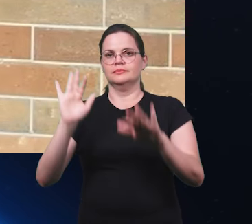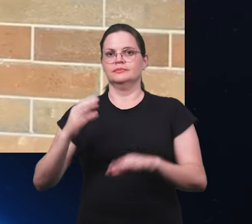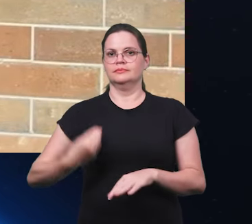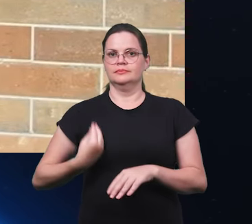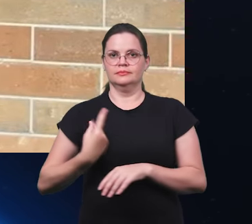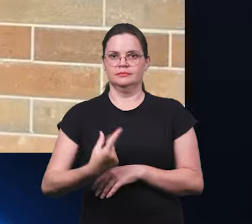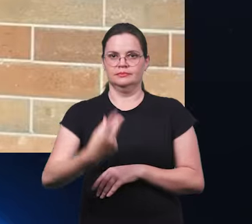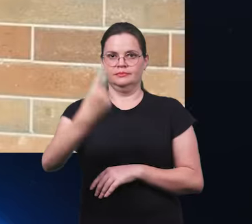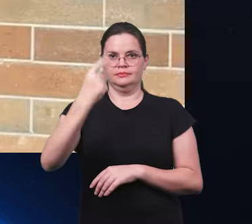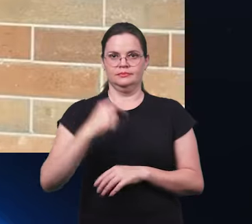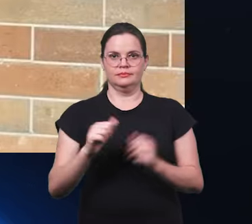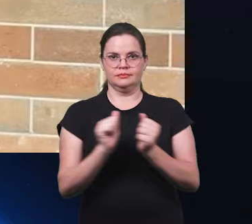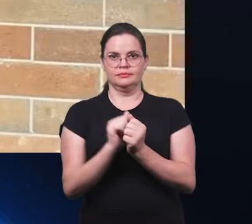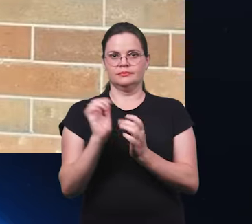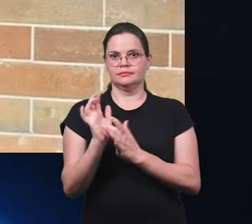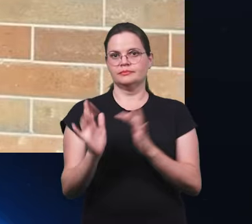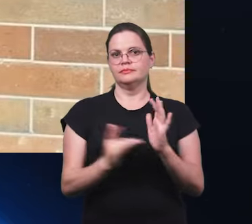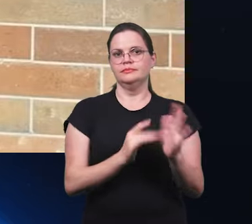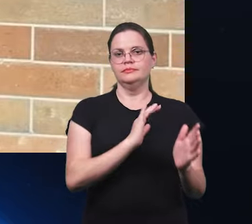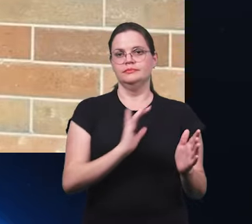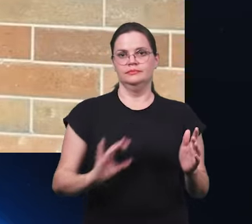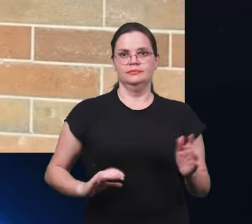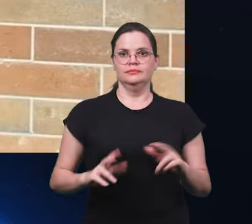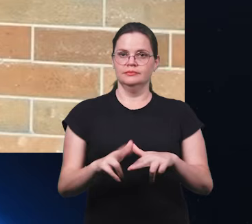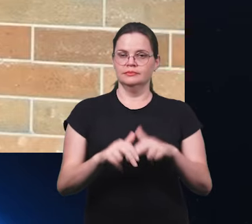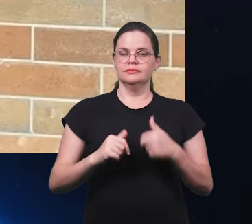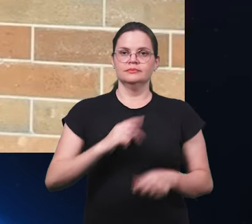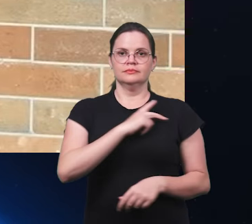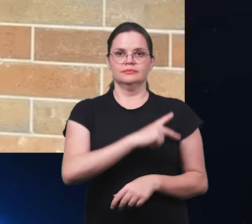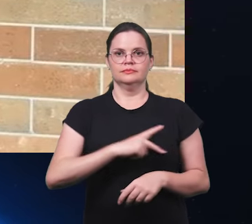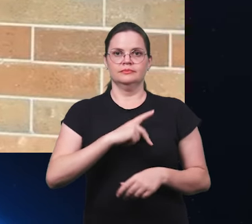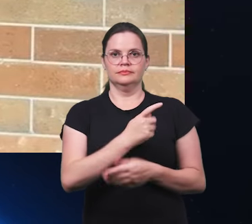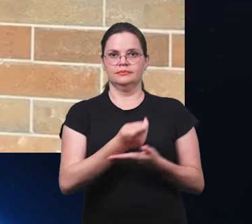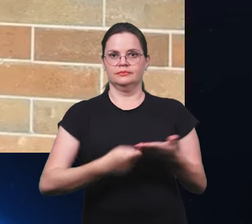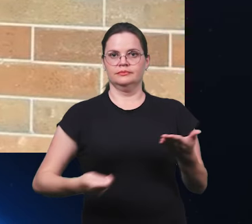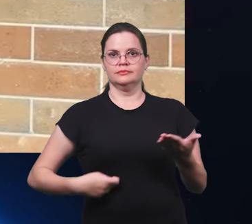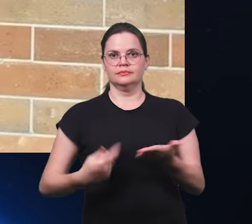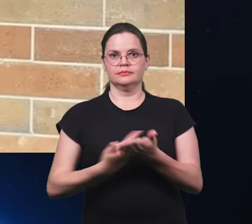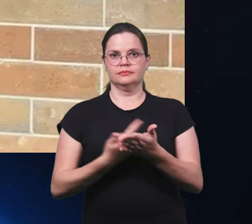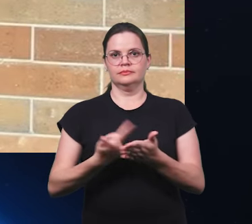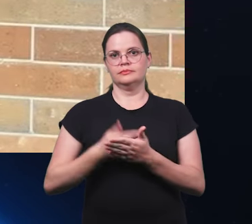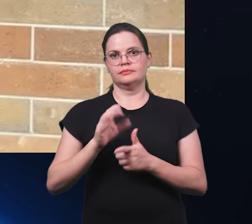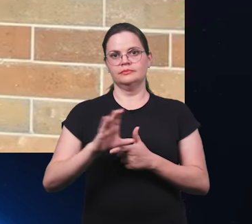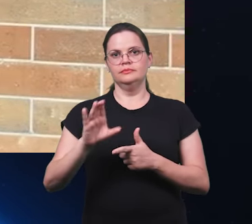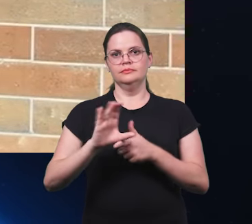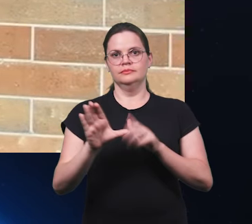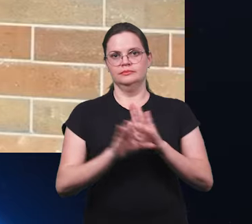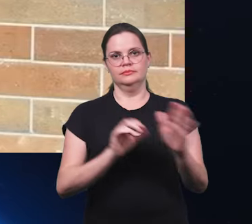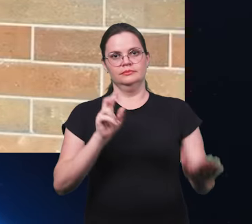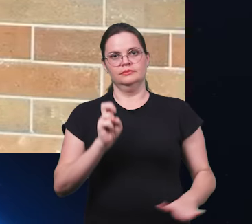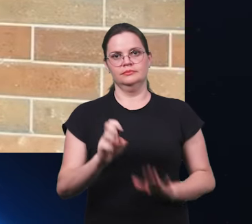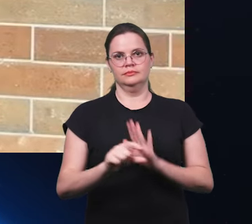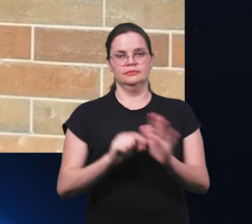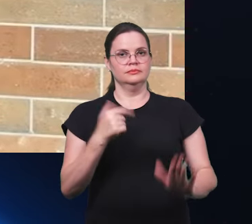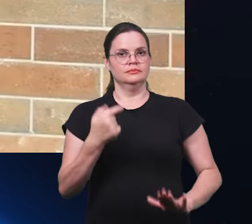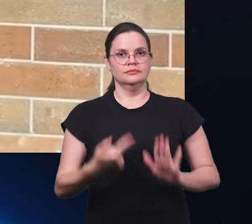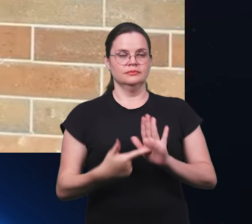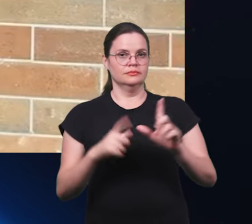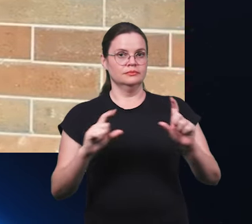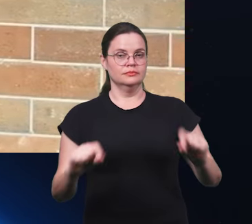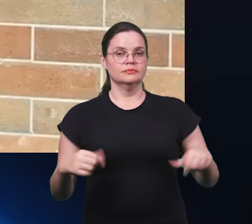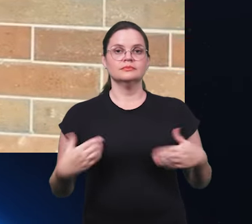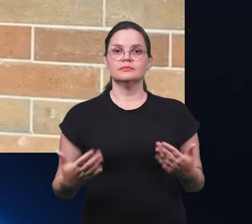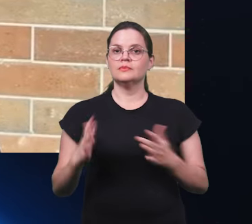vida eterna em Cristo Jesus. Por isso que Paulo, escrevendo aos Coríntios, no capítulo 5, verso 7, ele fala isso,